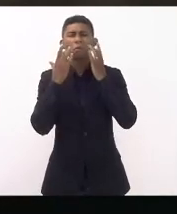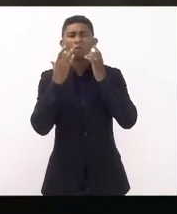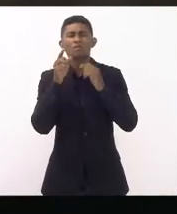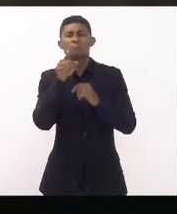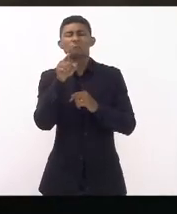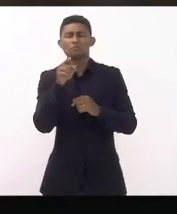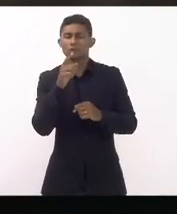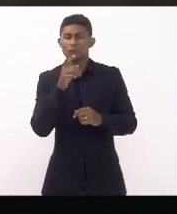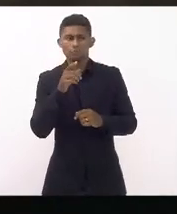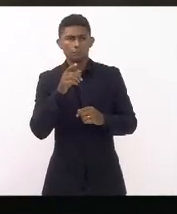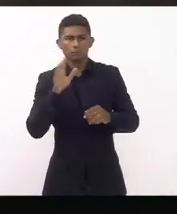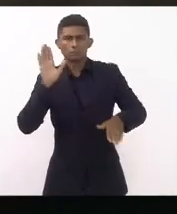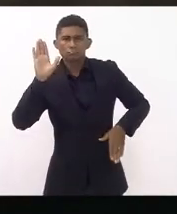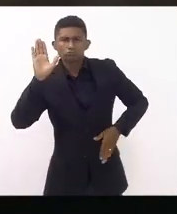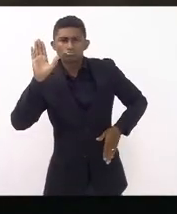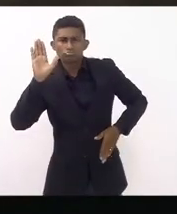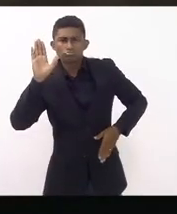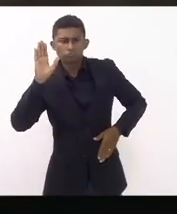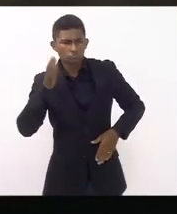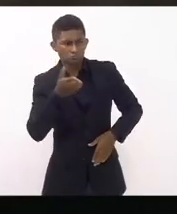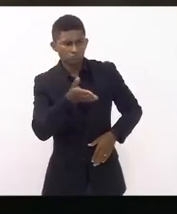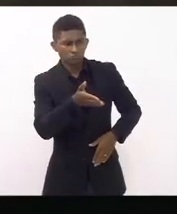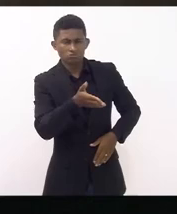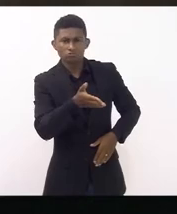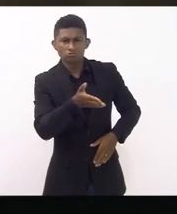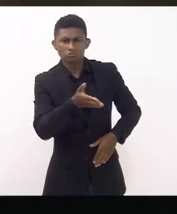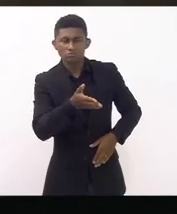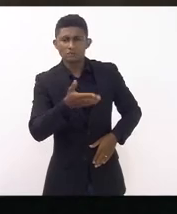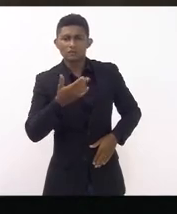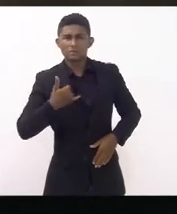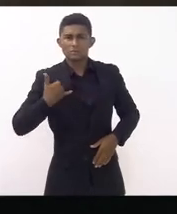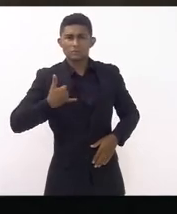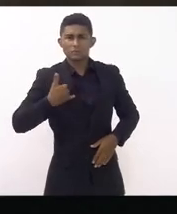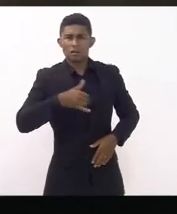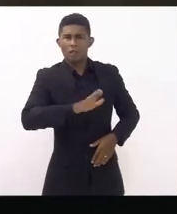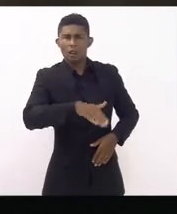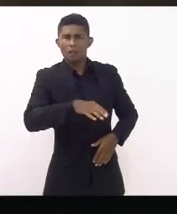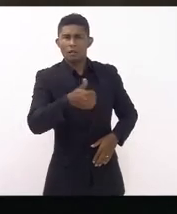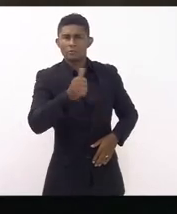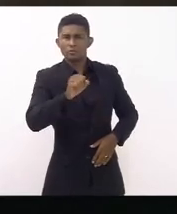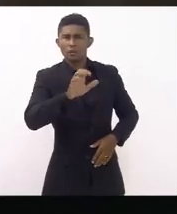enfrentar aquela semente miserável, desgraçada do mal,